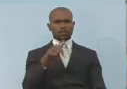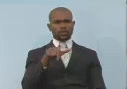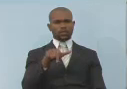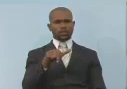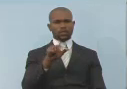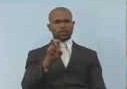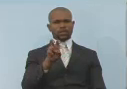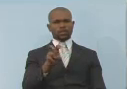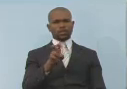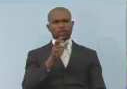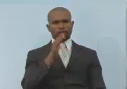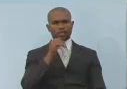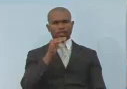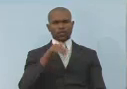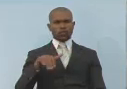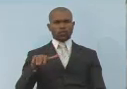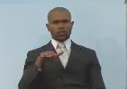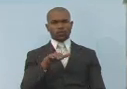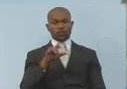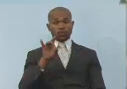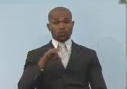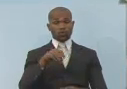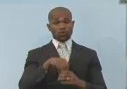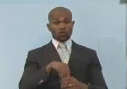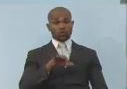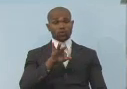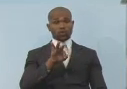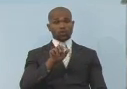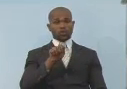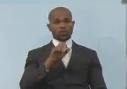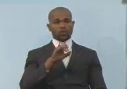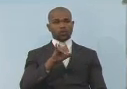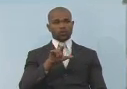175 servidores só no Fácil. É,